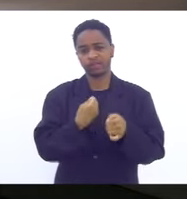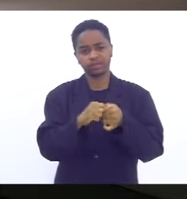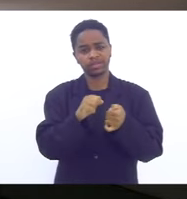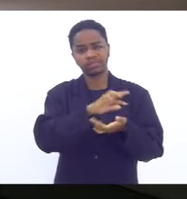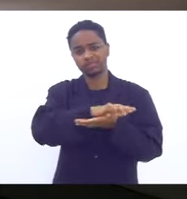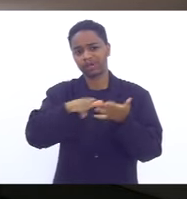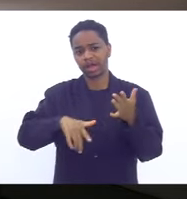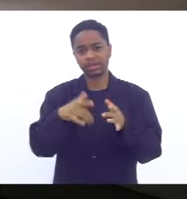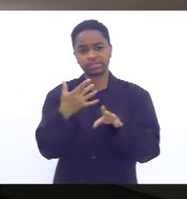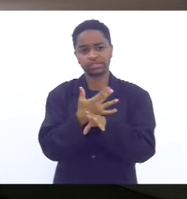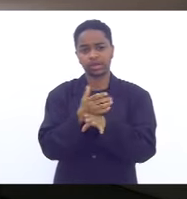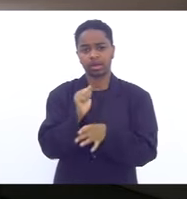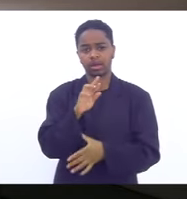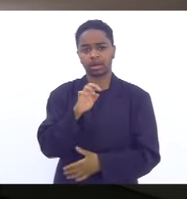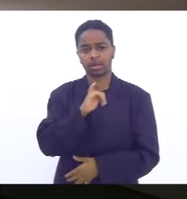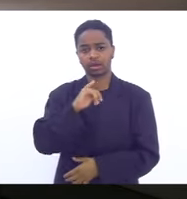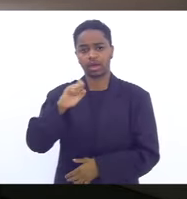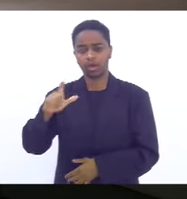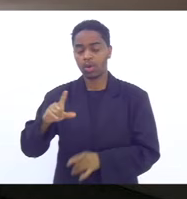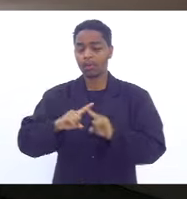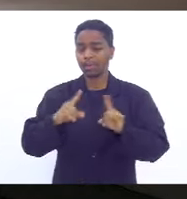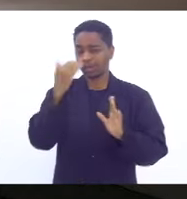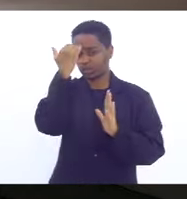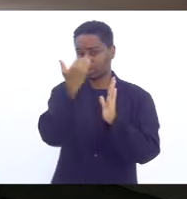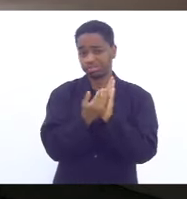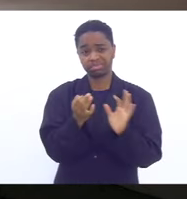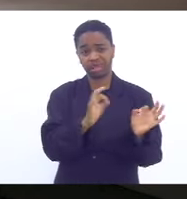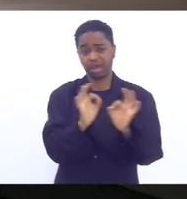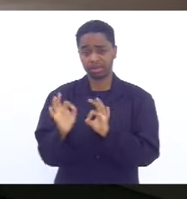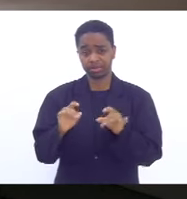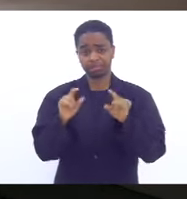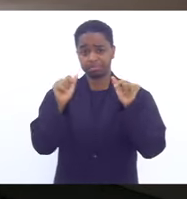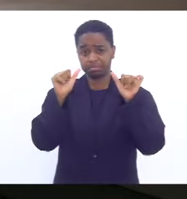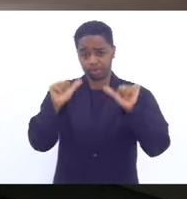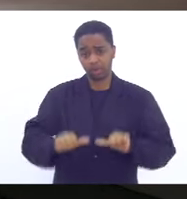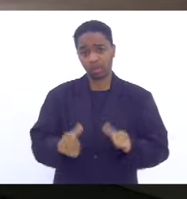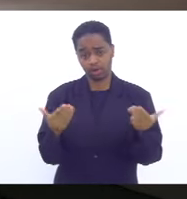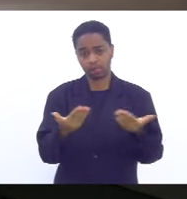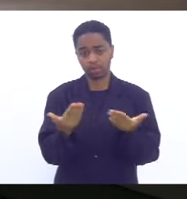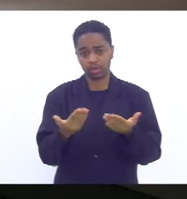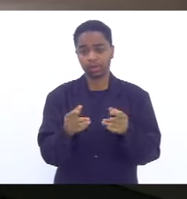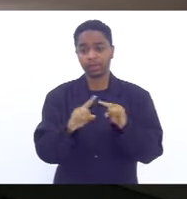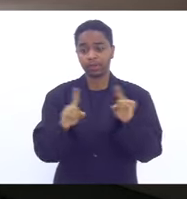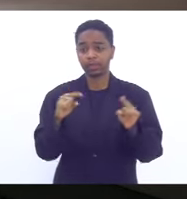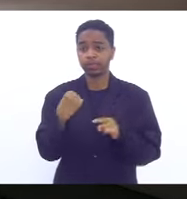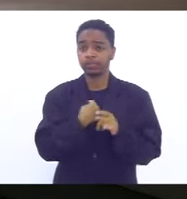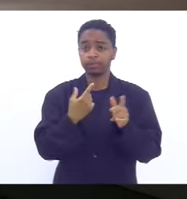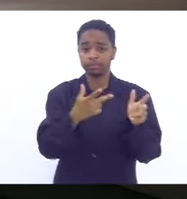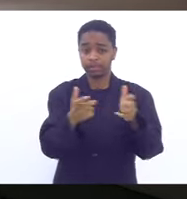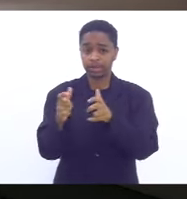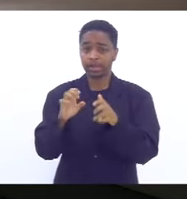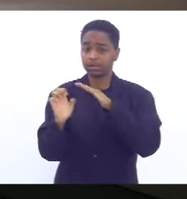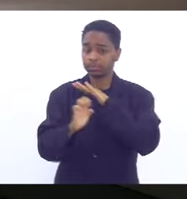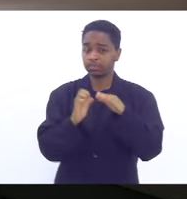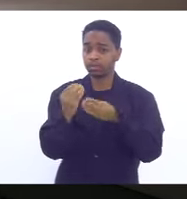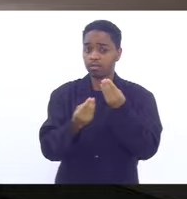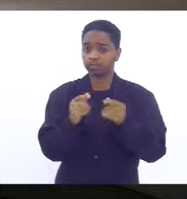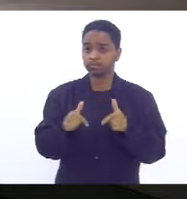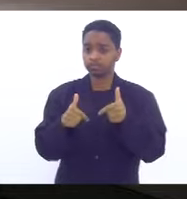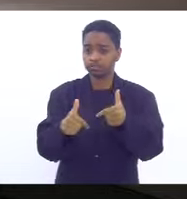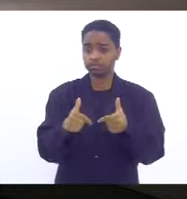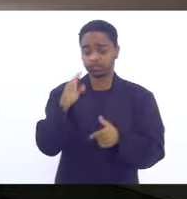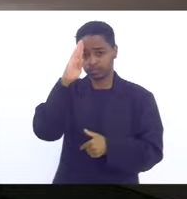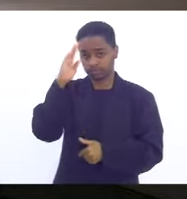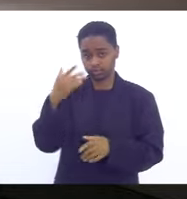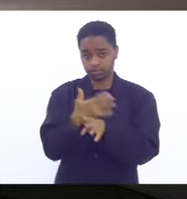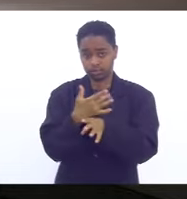Areal. Nada do que foi tratado foi cumprido. Pelo contrário, está piorando. Nós vimos, gente, vamos acordar, nós vimos que essa empresa fez com a maior cidade do Brasil.